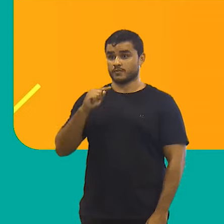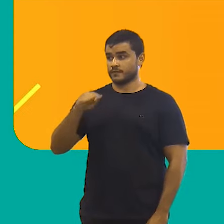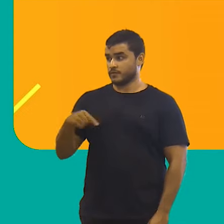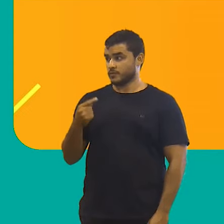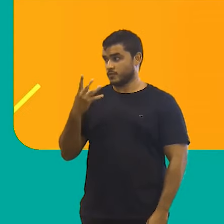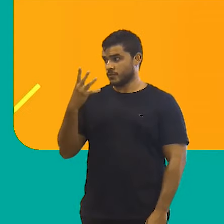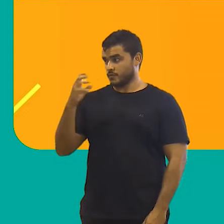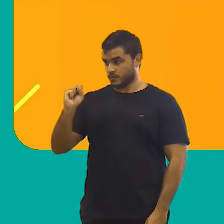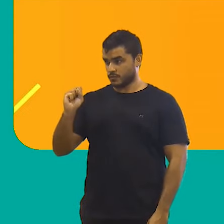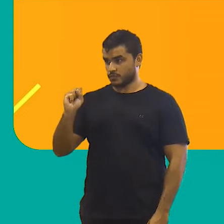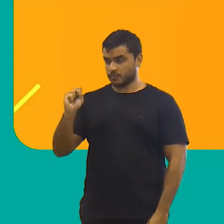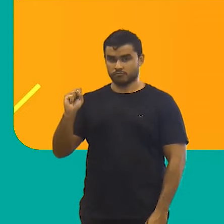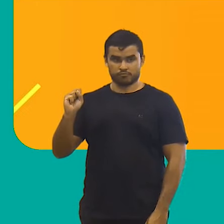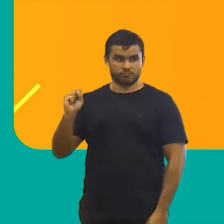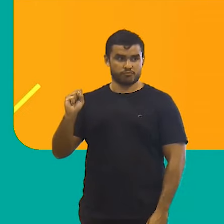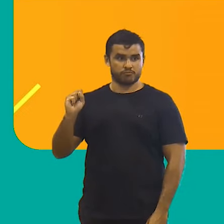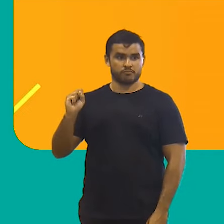12,48